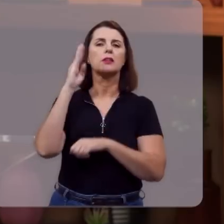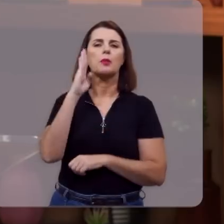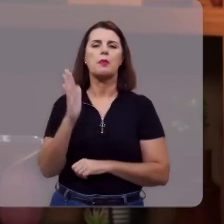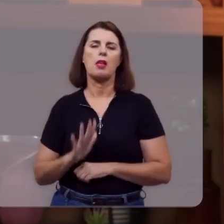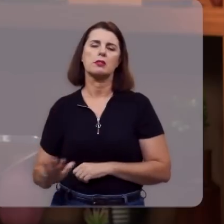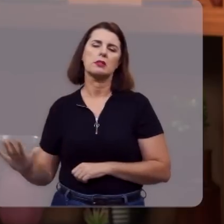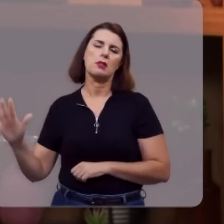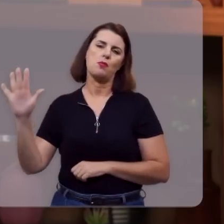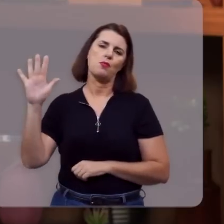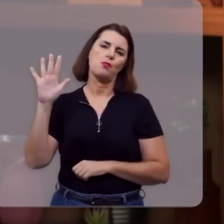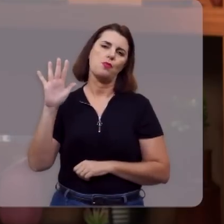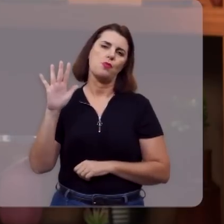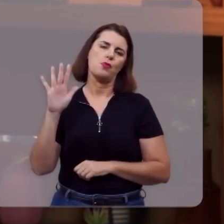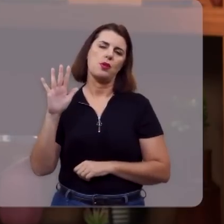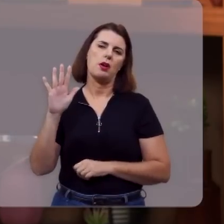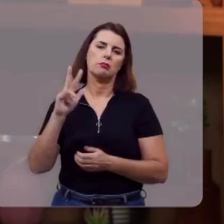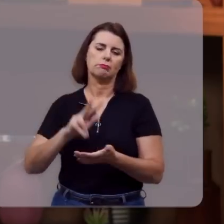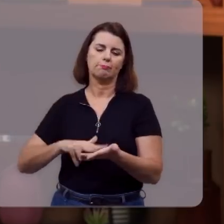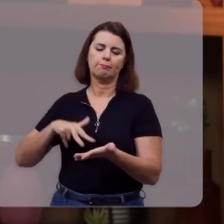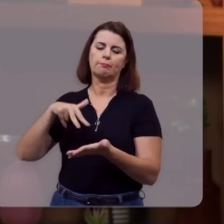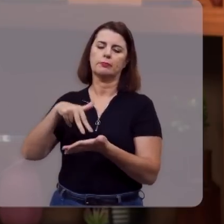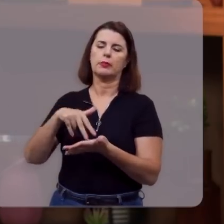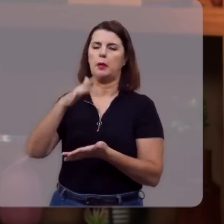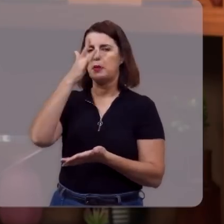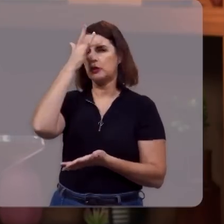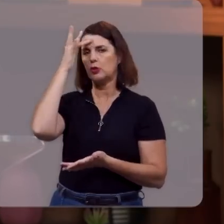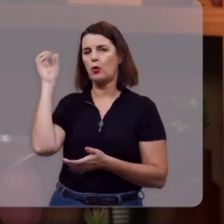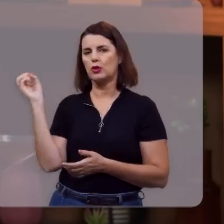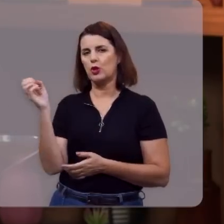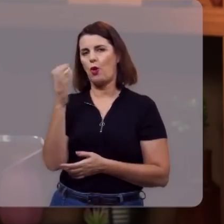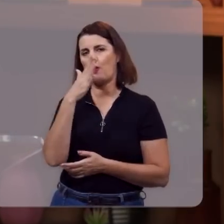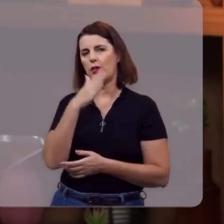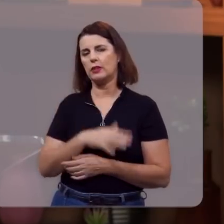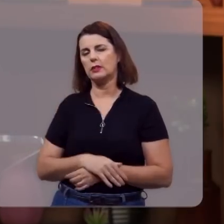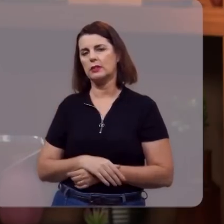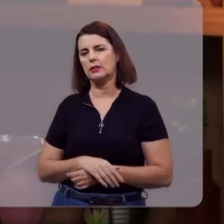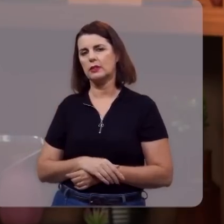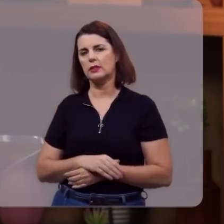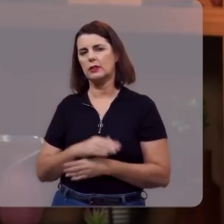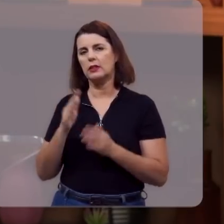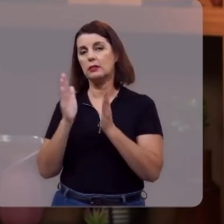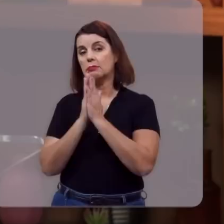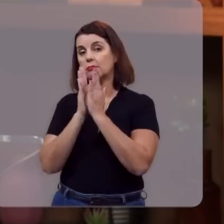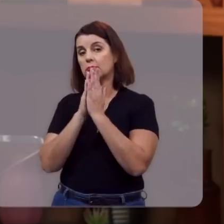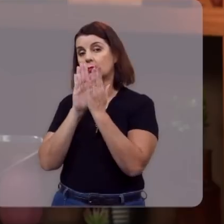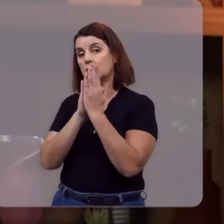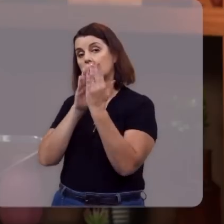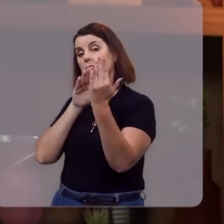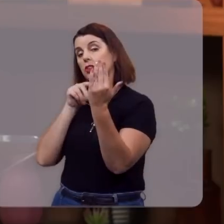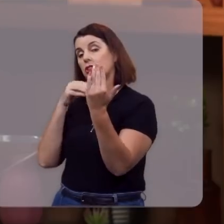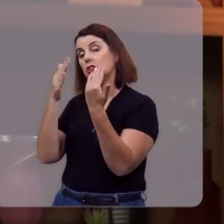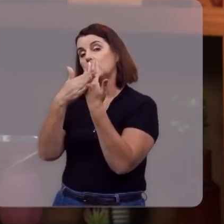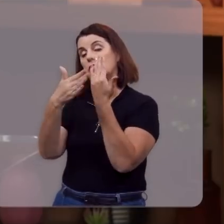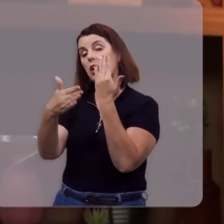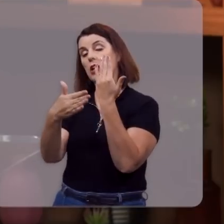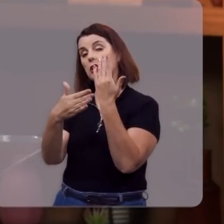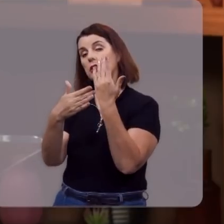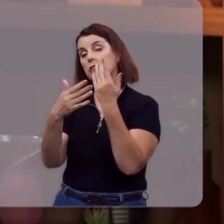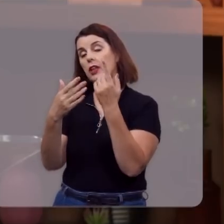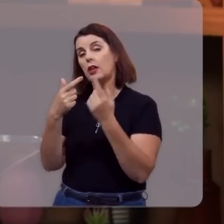brasileira é que se levantem novos Elias, que confrontem o rei,